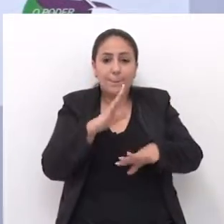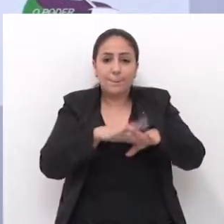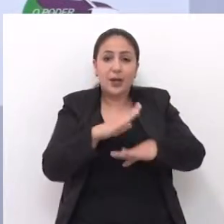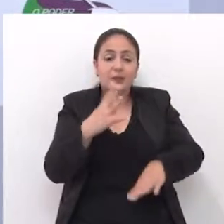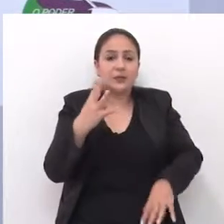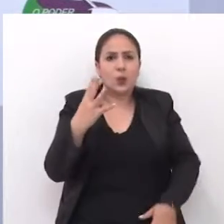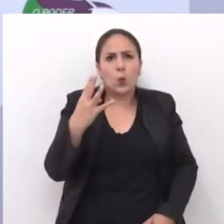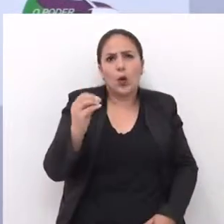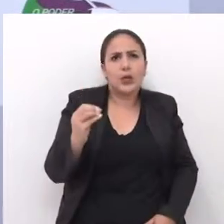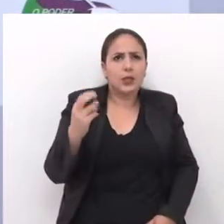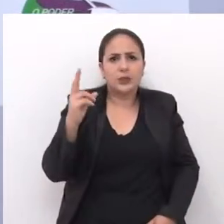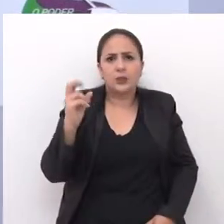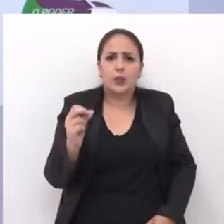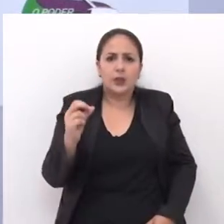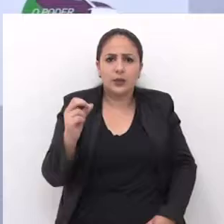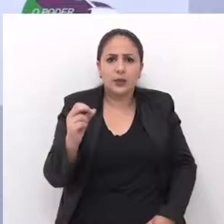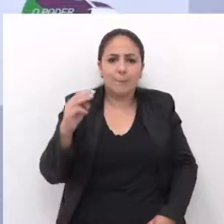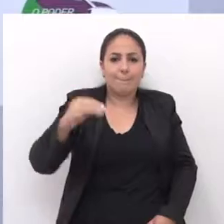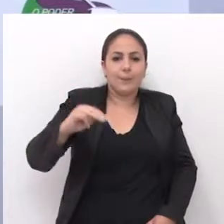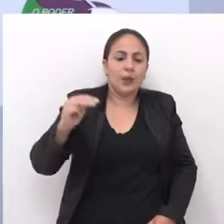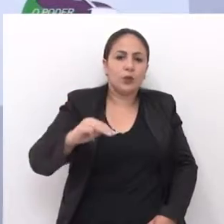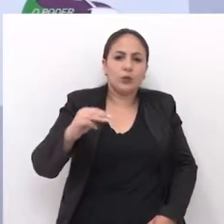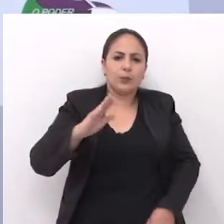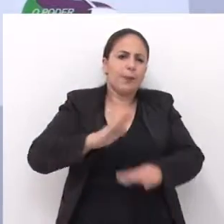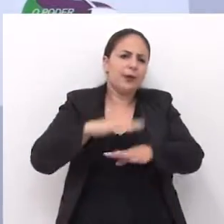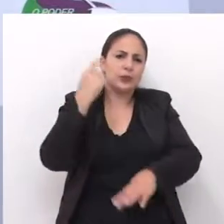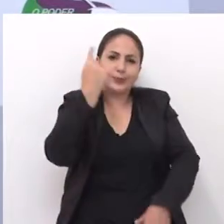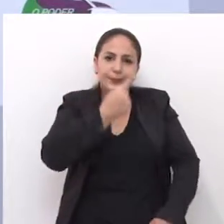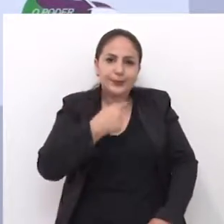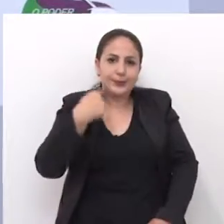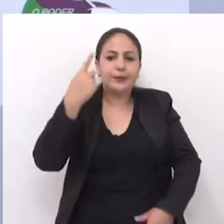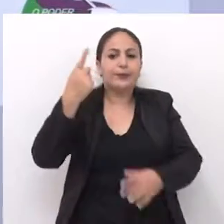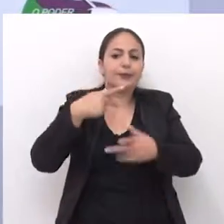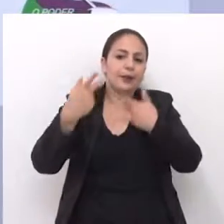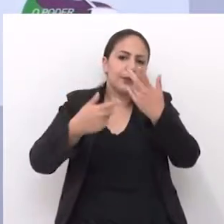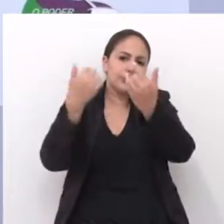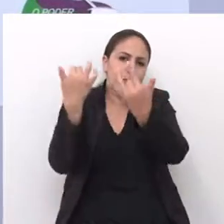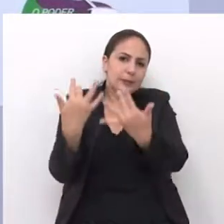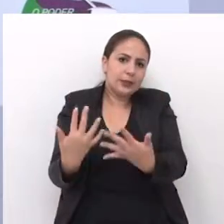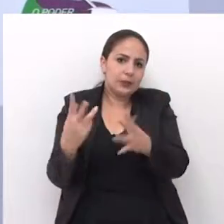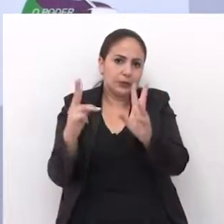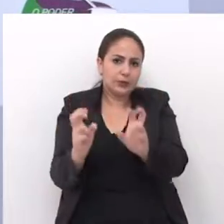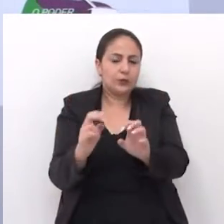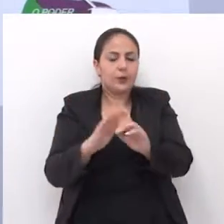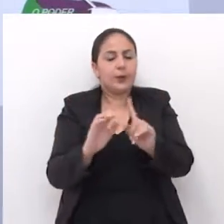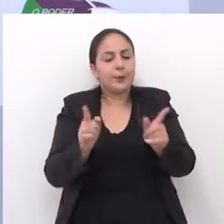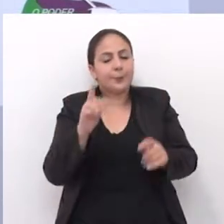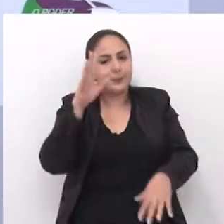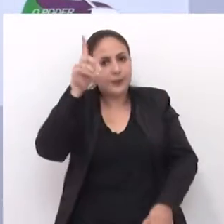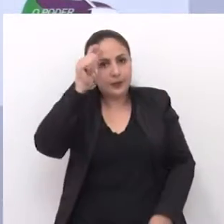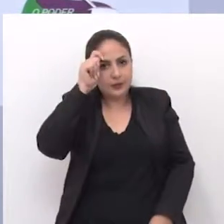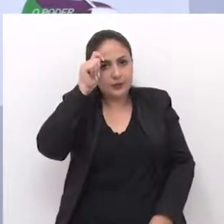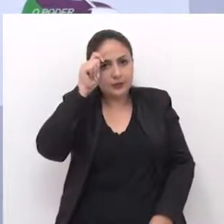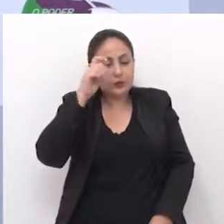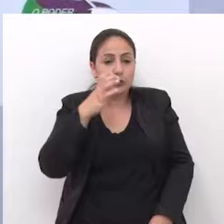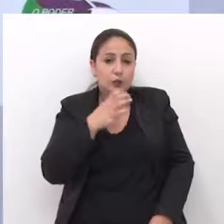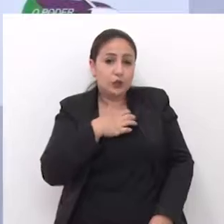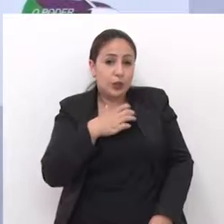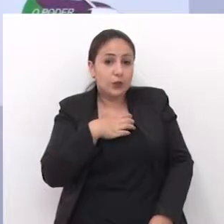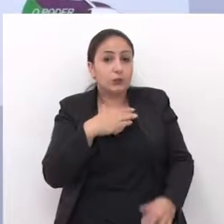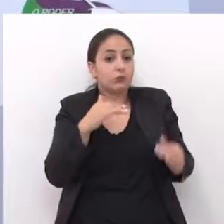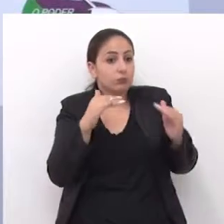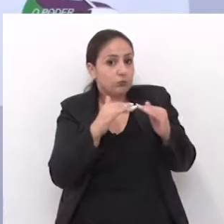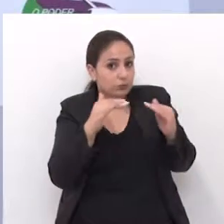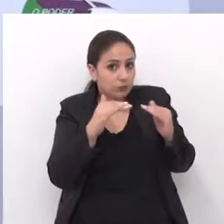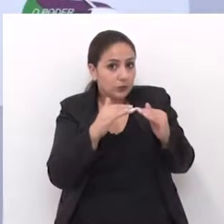ficar mais de 40, 50 minutos, mais de uma hora até que fosse realmente esclarecido esse assunto. Então, analisando bem